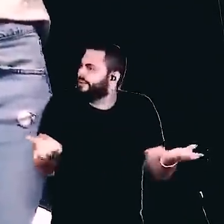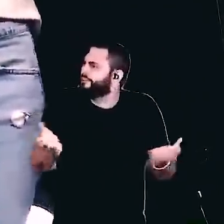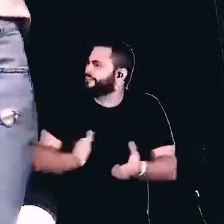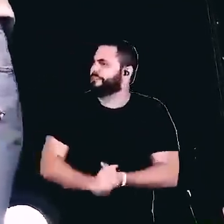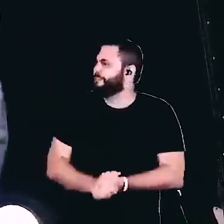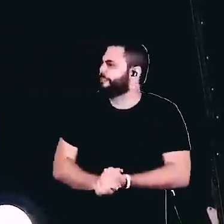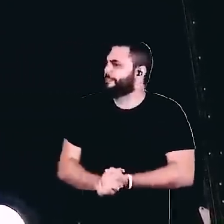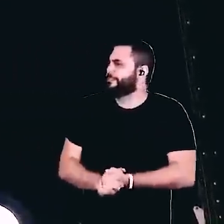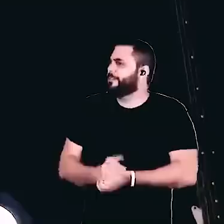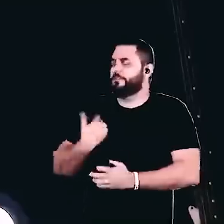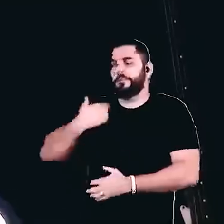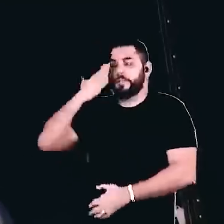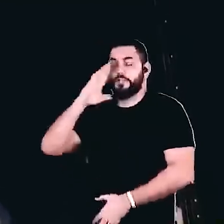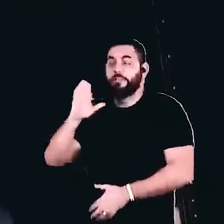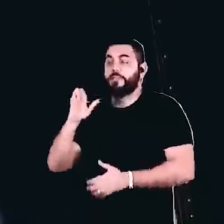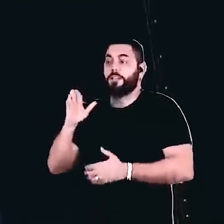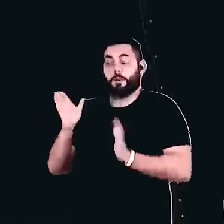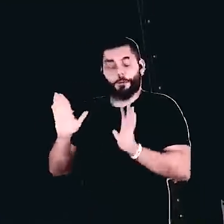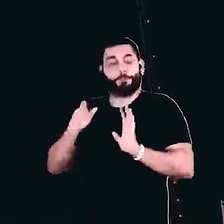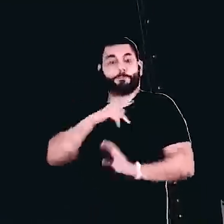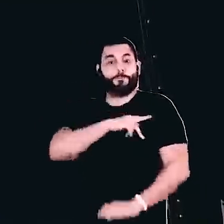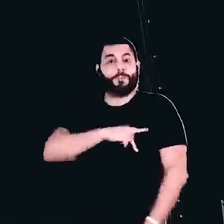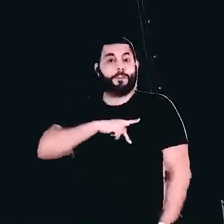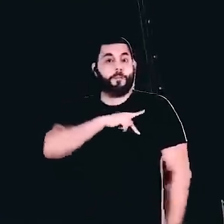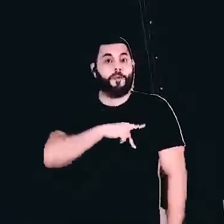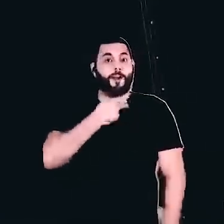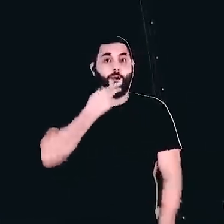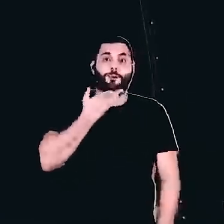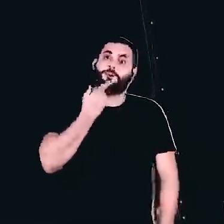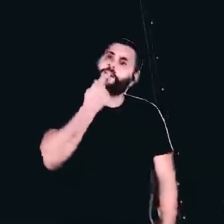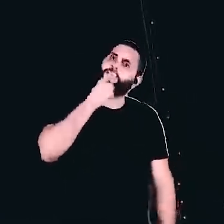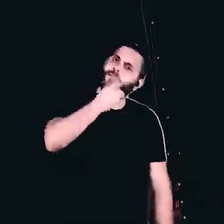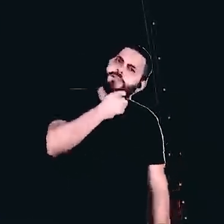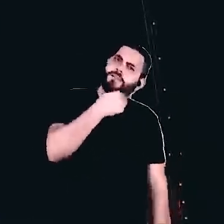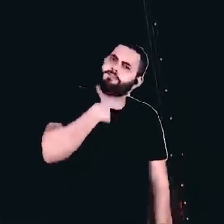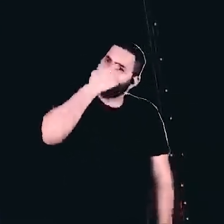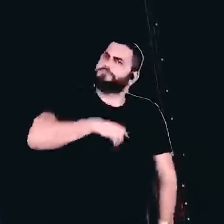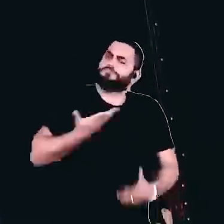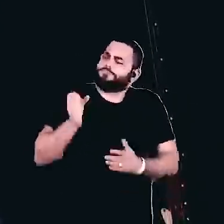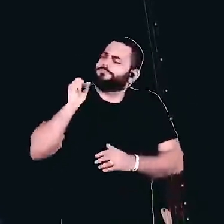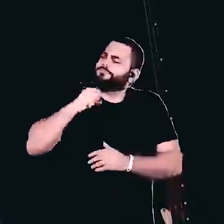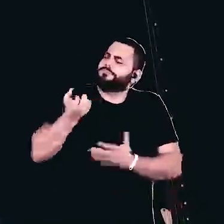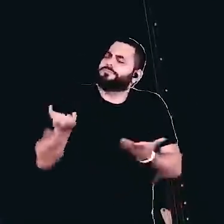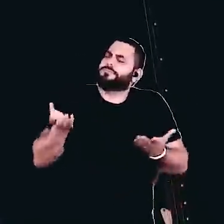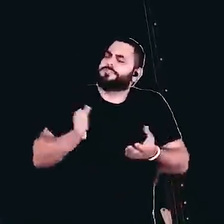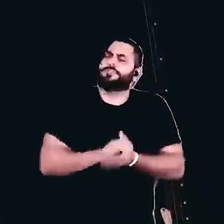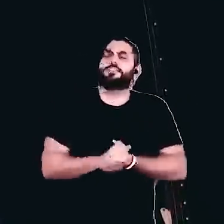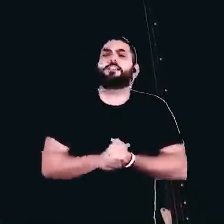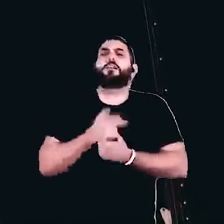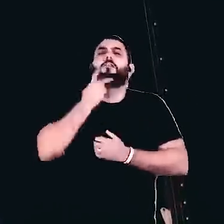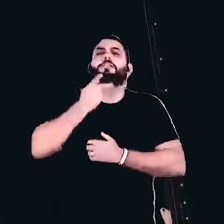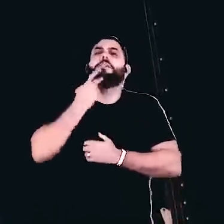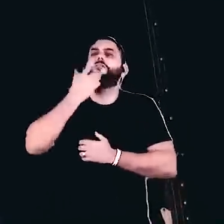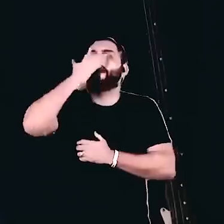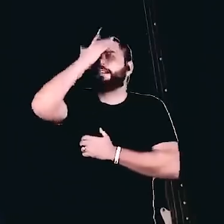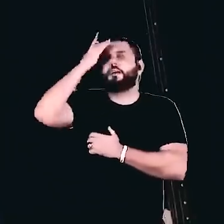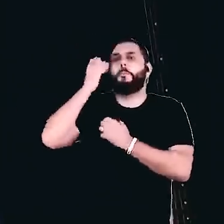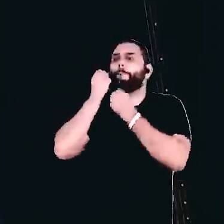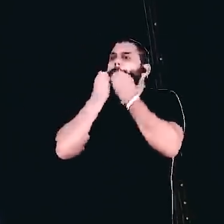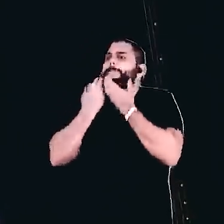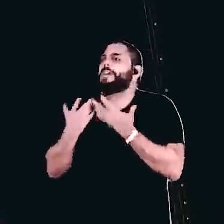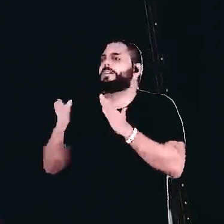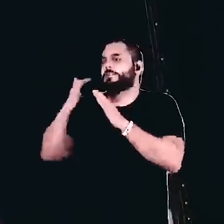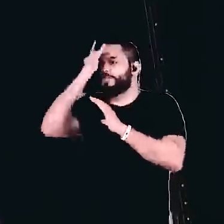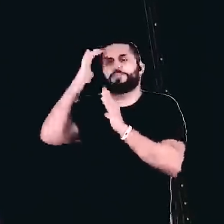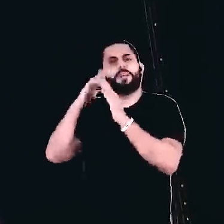não sei se você precisa de um Paulo hoje de manhã para falar com você. Eu posso ser essa pessoa. Você trata tão bem as pessoas na sua